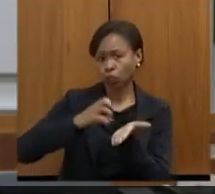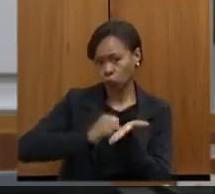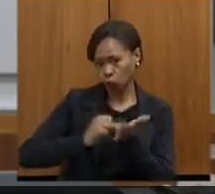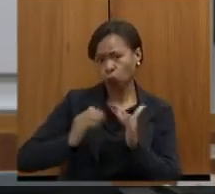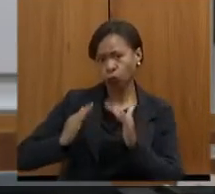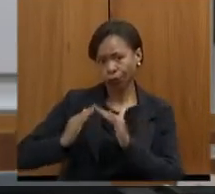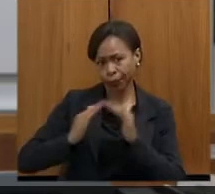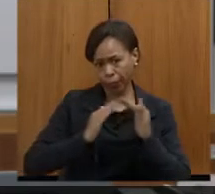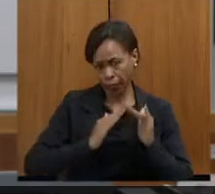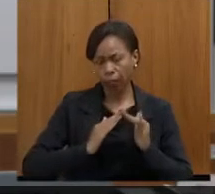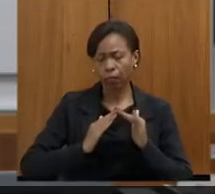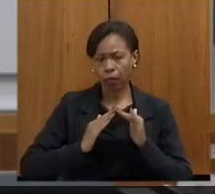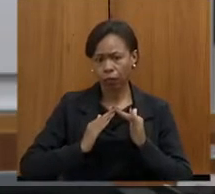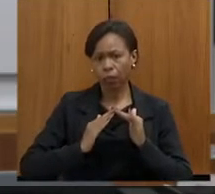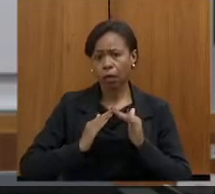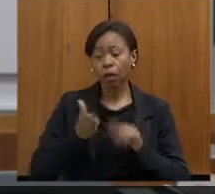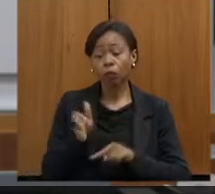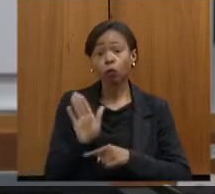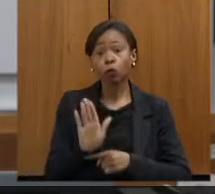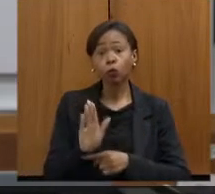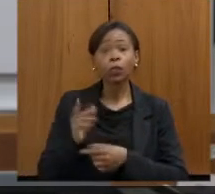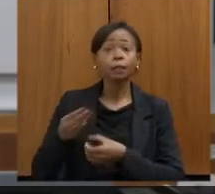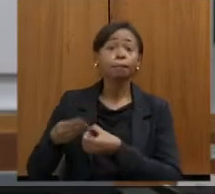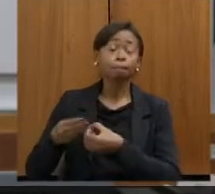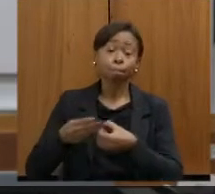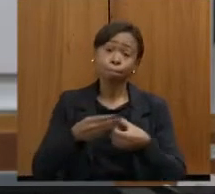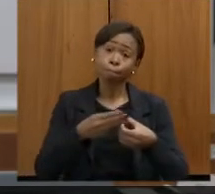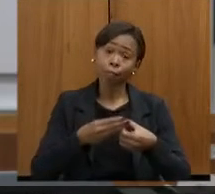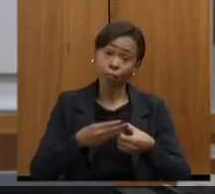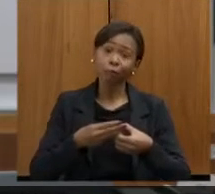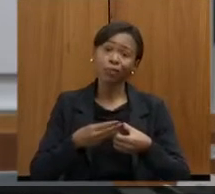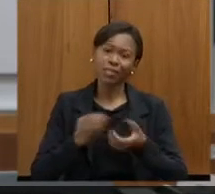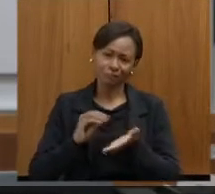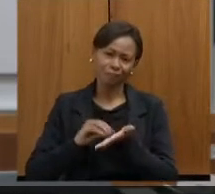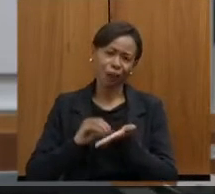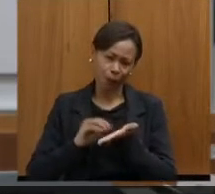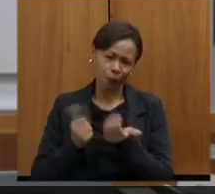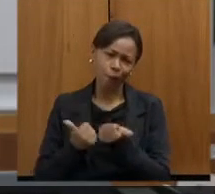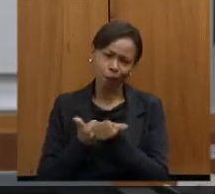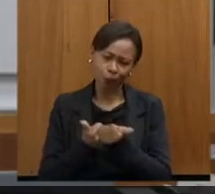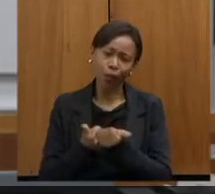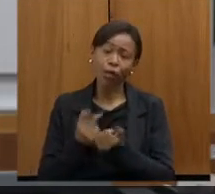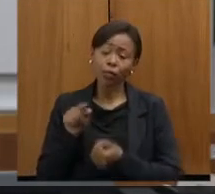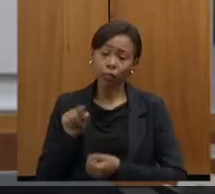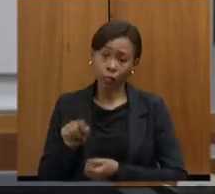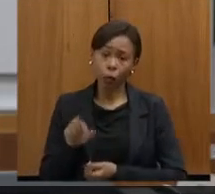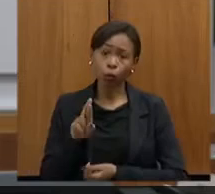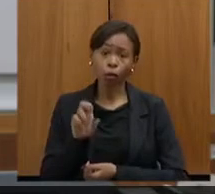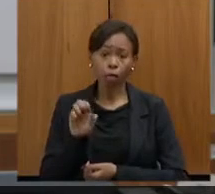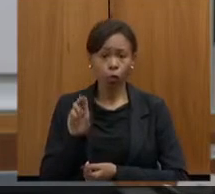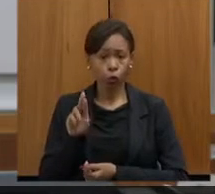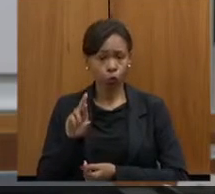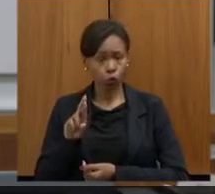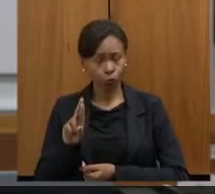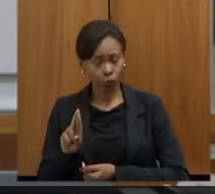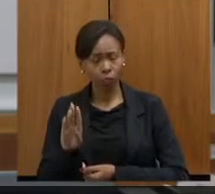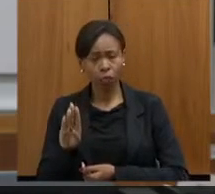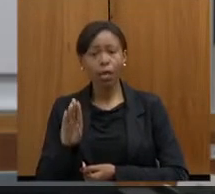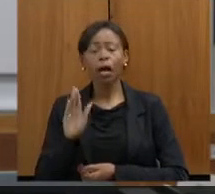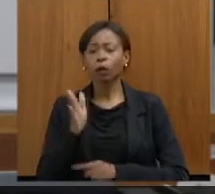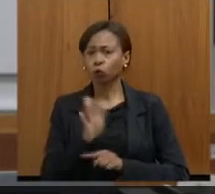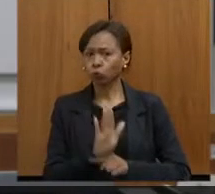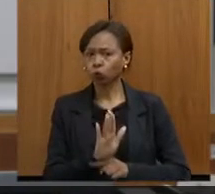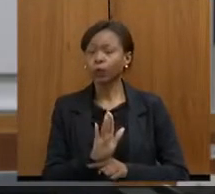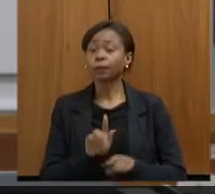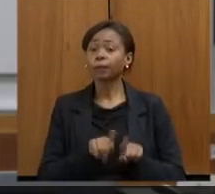não tem esse apoio. Então, eu acho que é de extrema importância. A agência